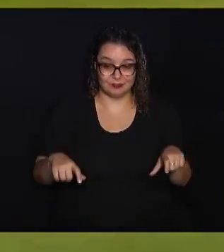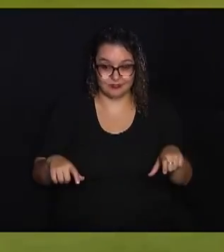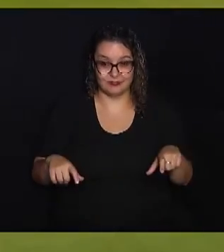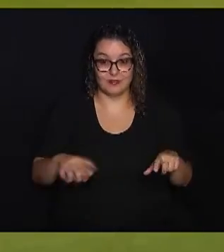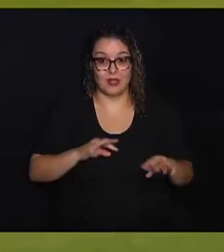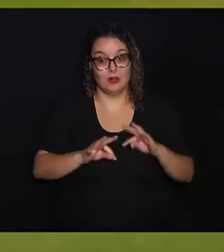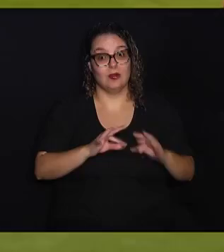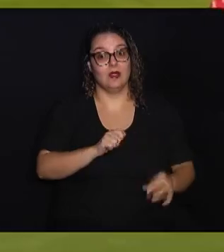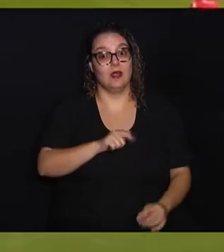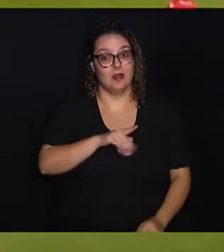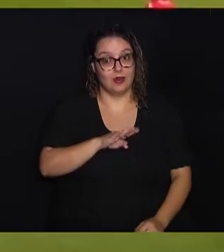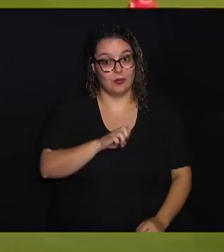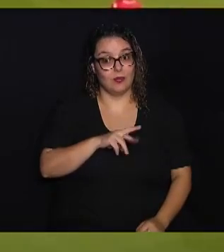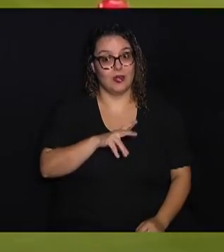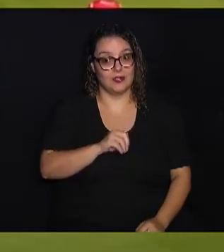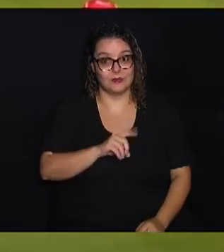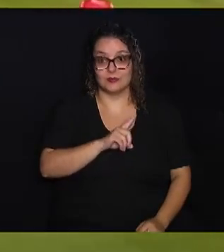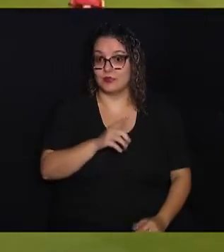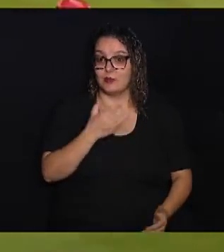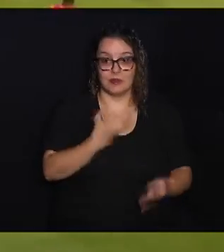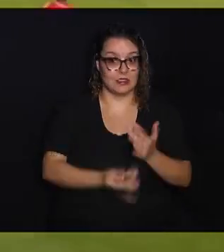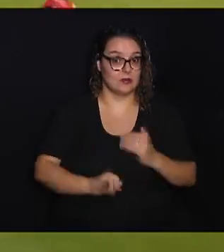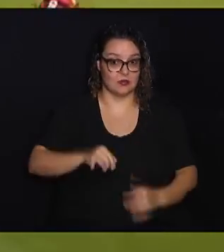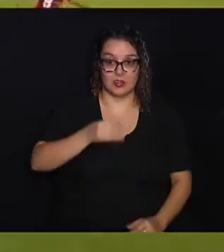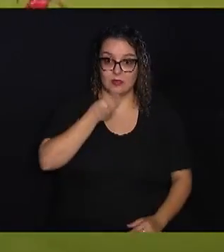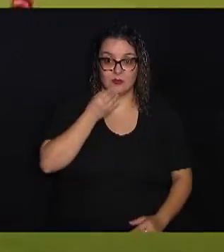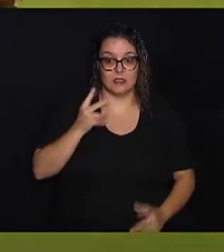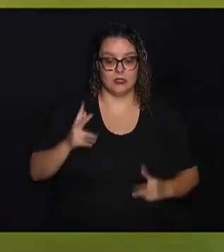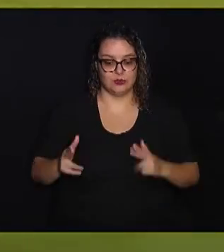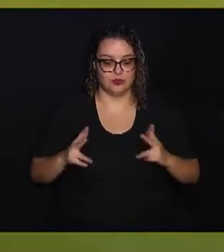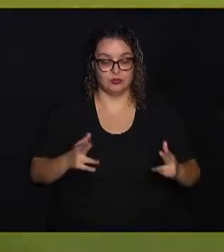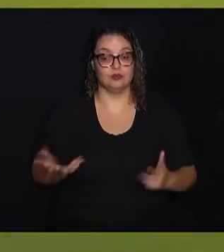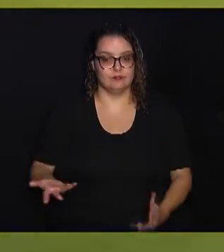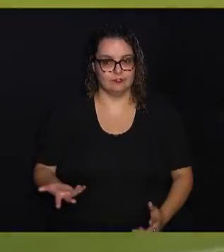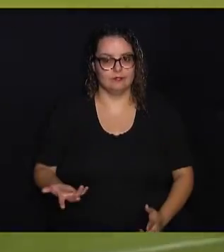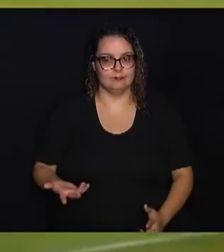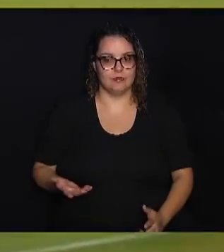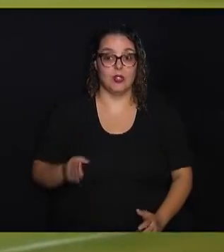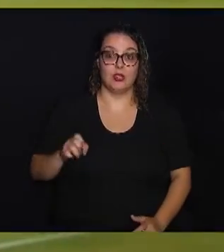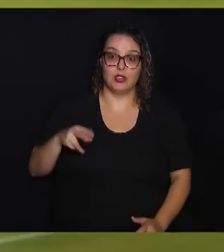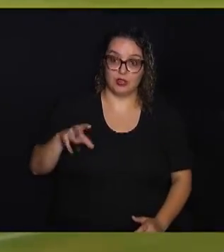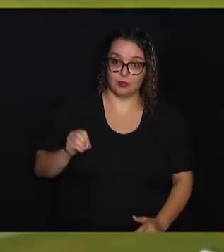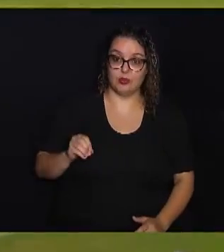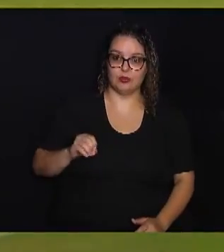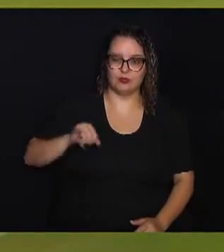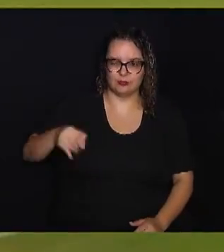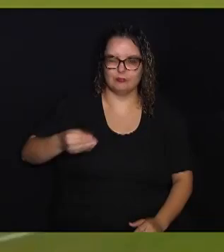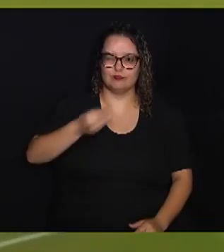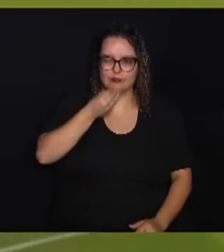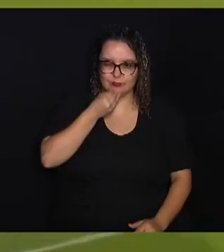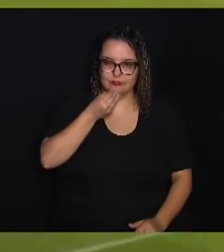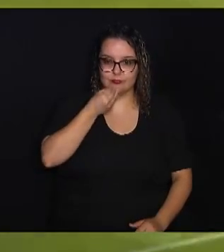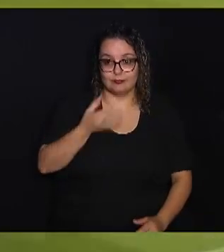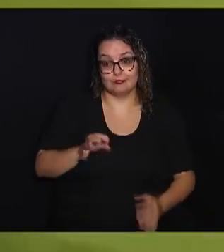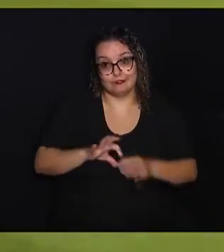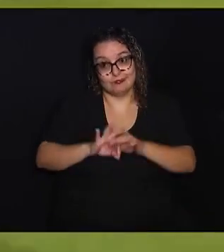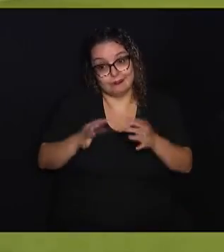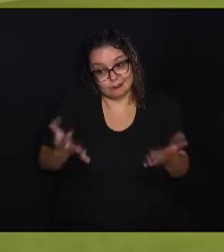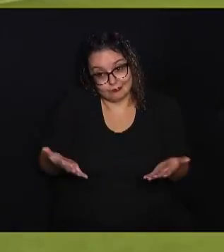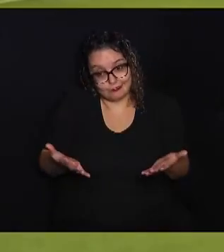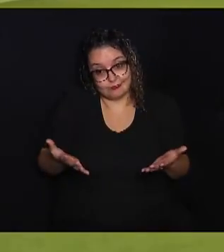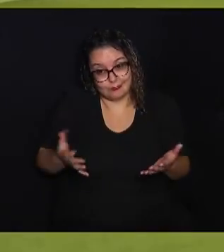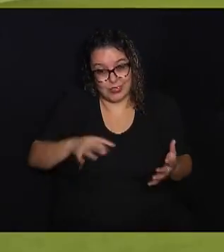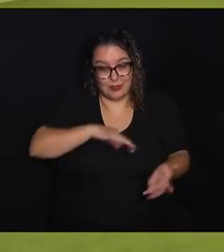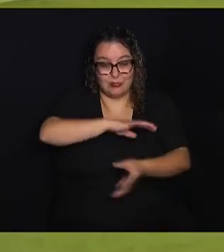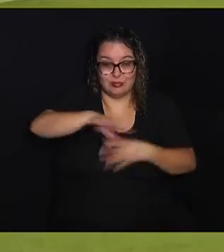técnico Alberto Valentim não perdeu a chance de liquidar a fatura e Bruno Xavier, aproveitando os espaços deixados por uma